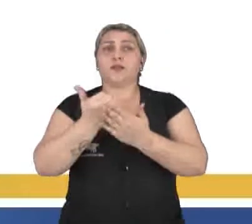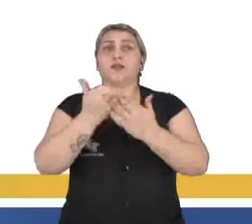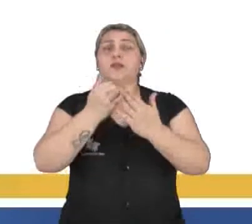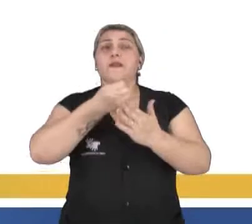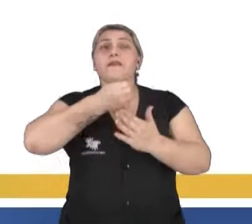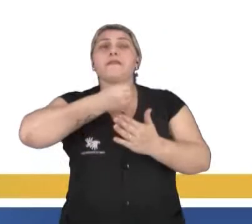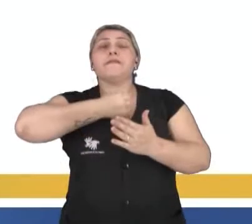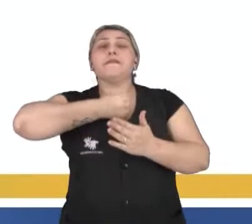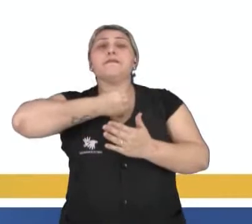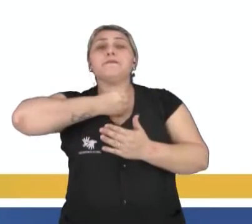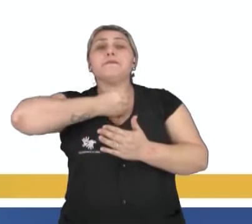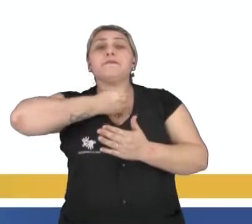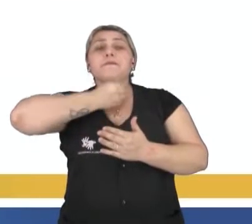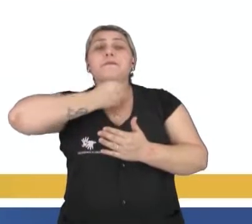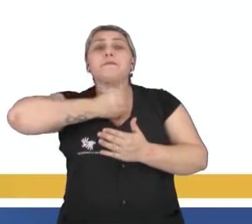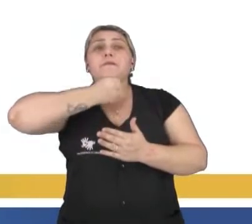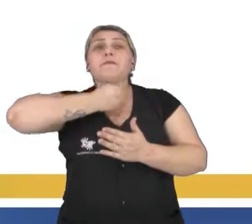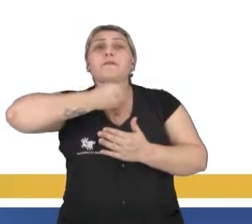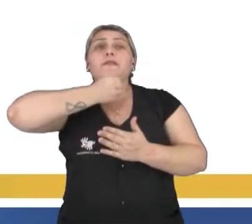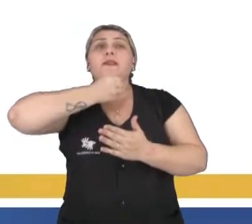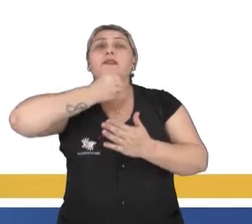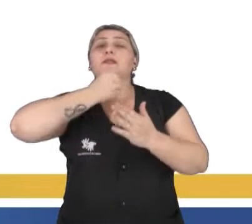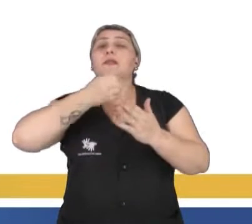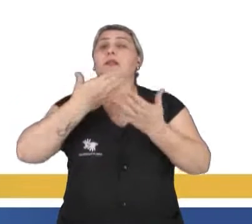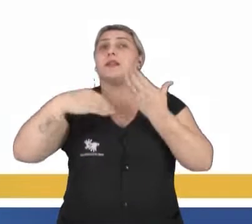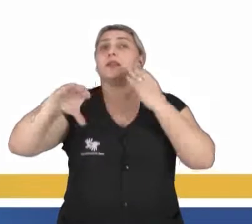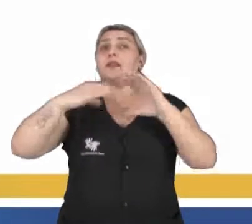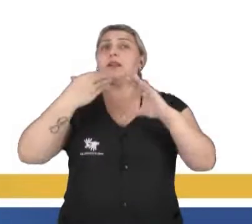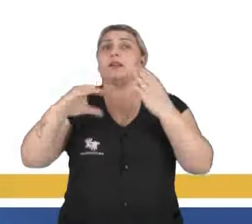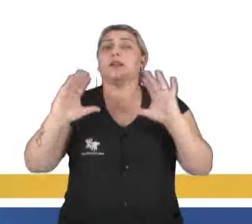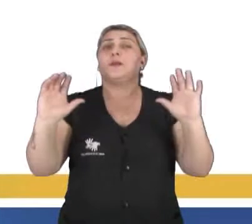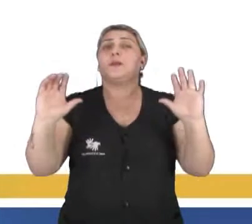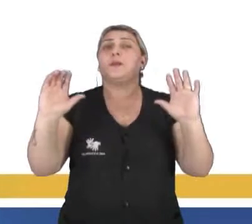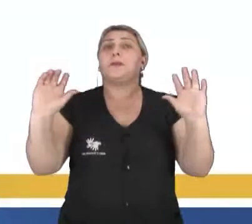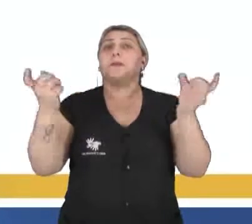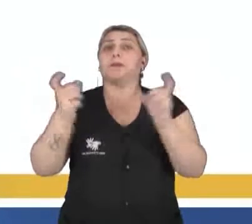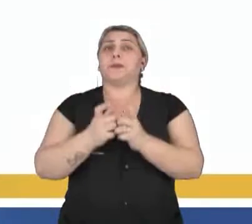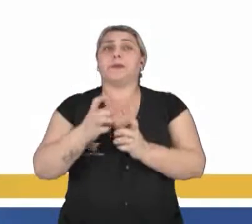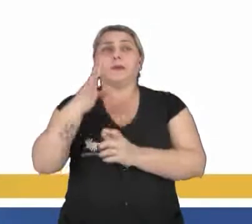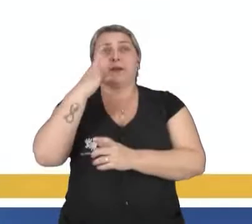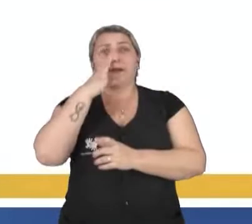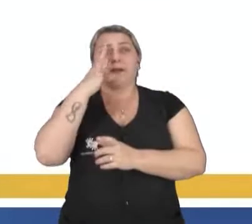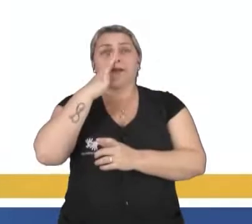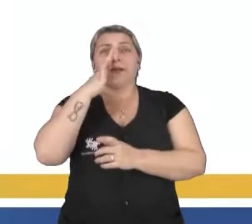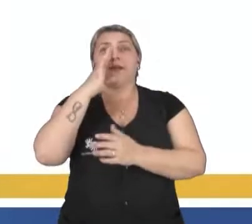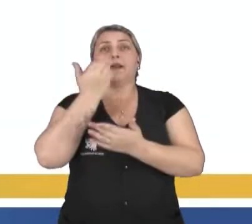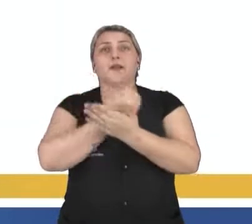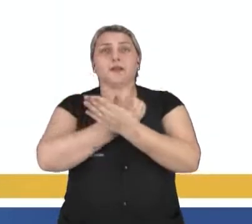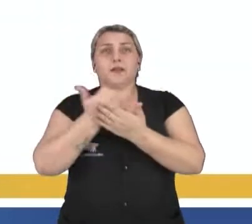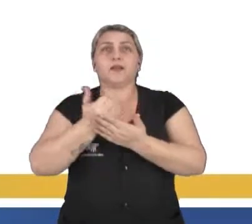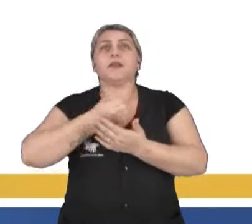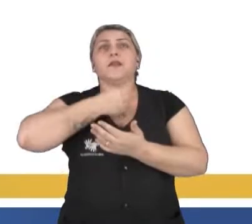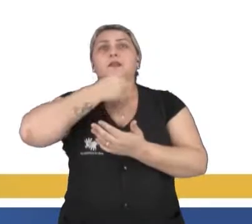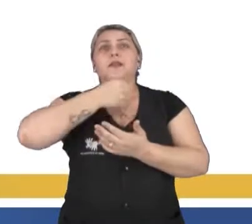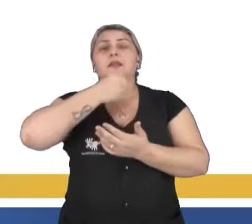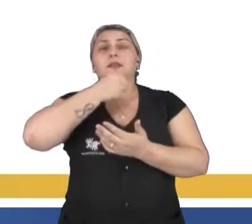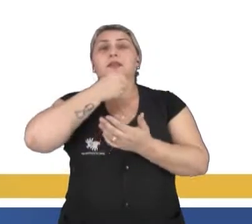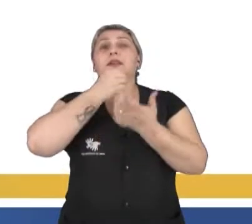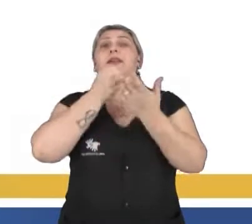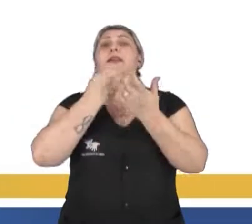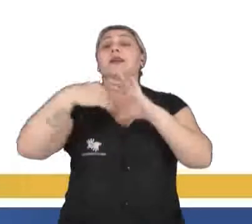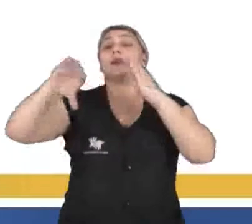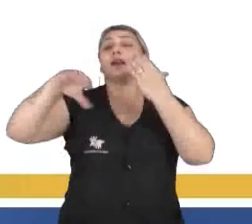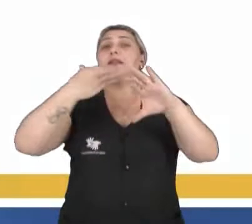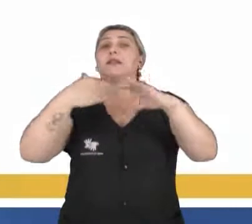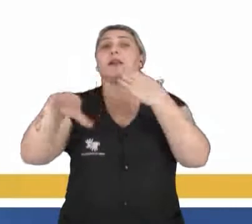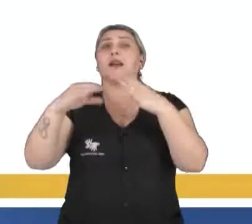velhinhos que cantam. Aí vamos ver as reduzidas. Assisti às atuações dos velhinhos